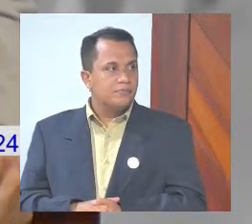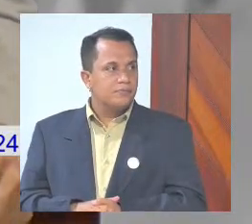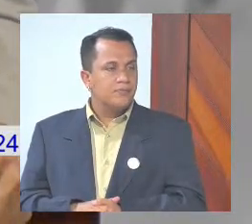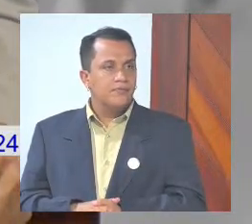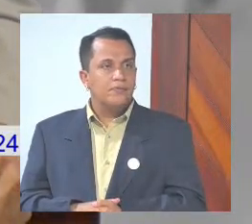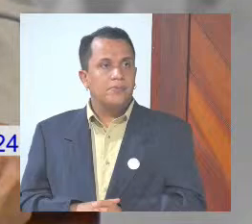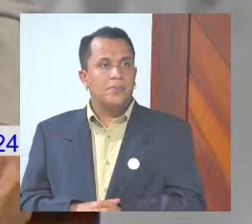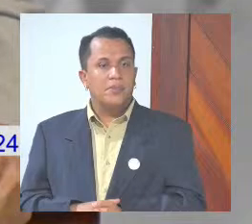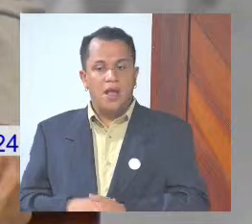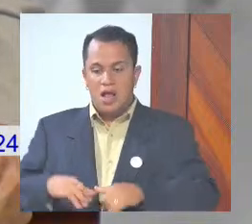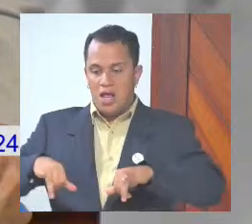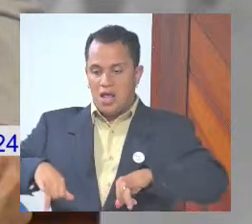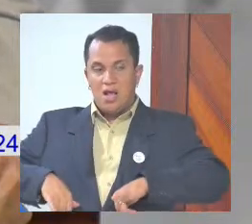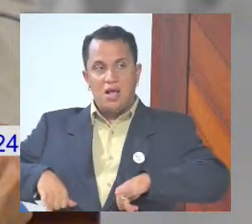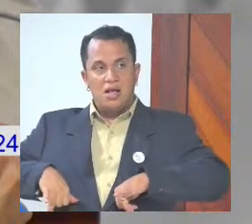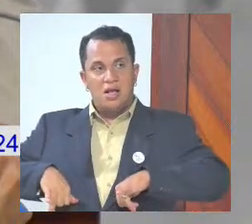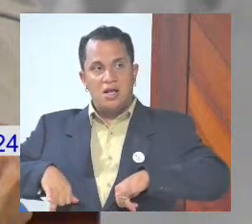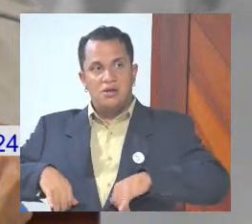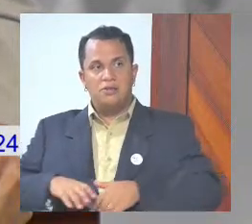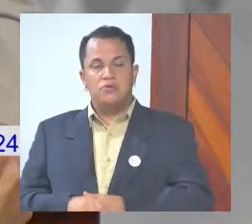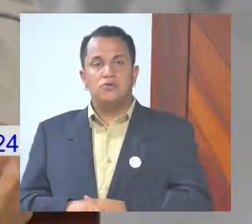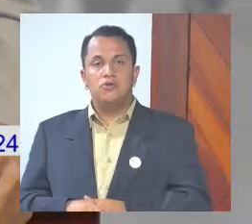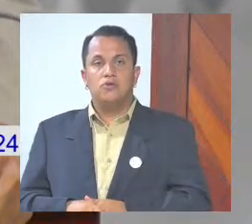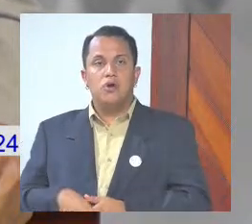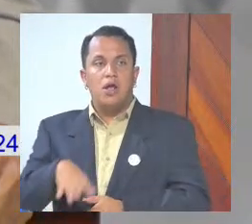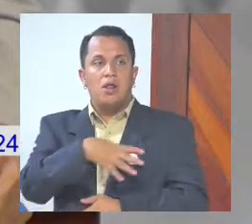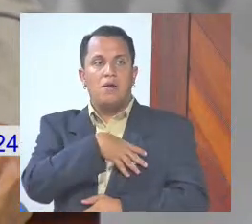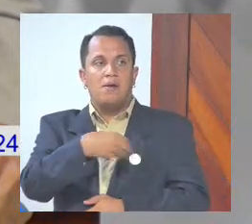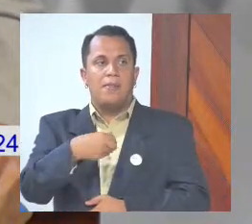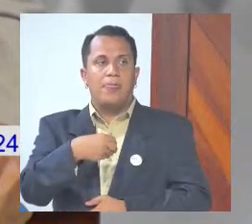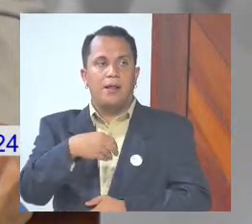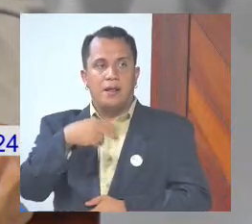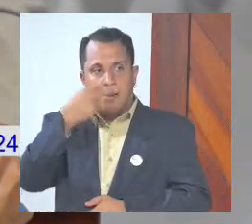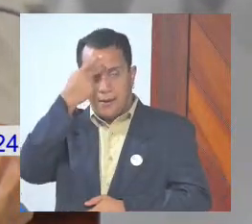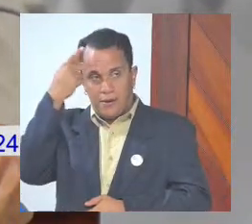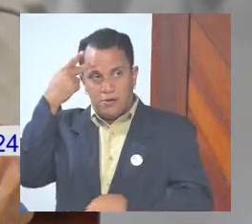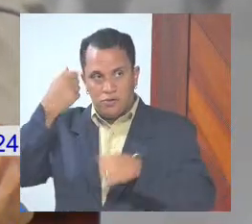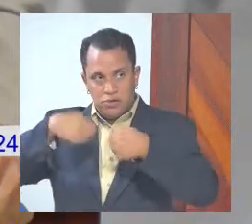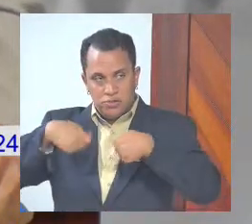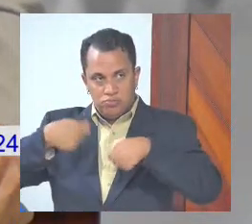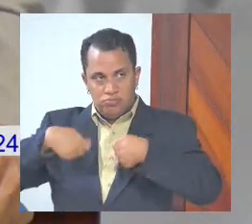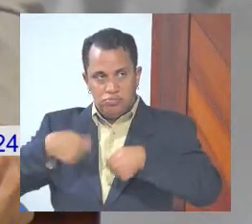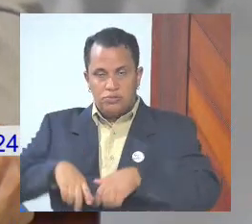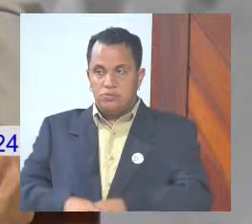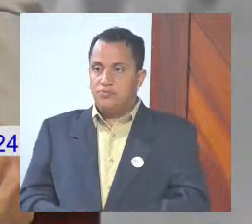Aí quem mais sofre realmente é o filho das pessoas que mais precisam.